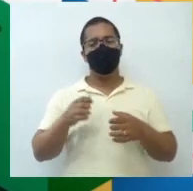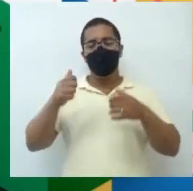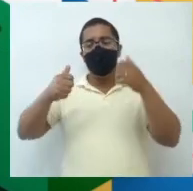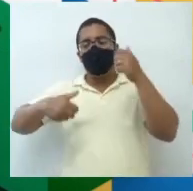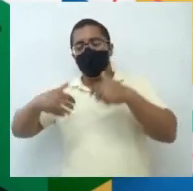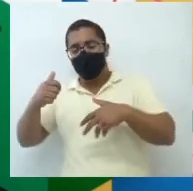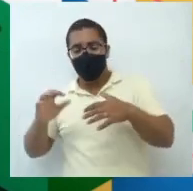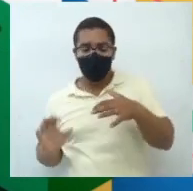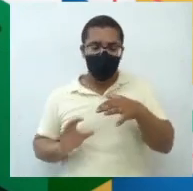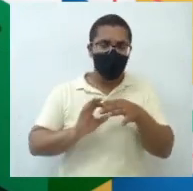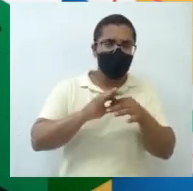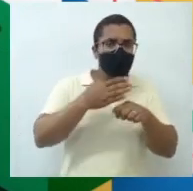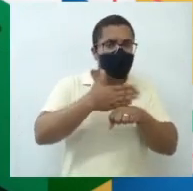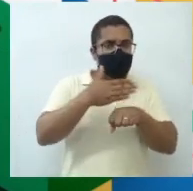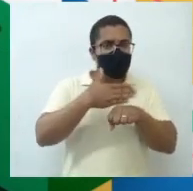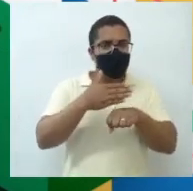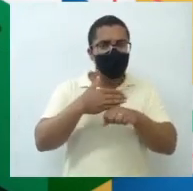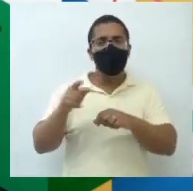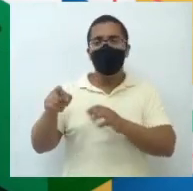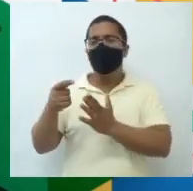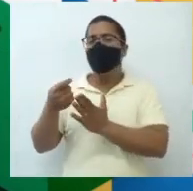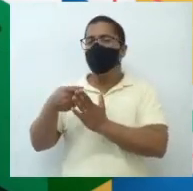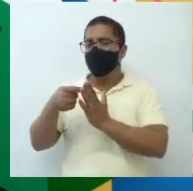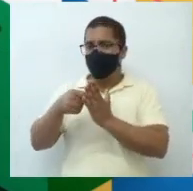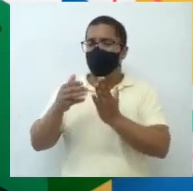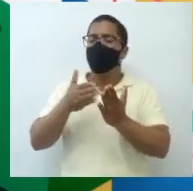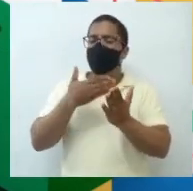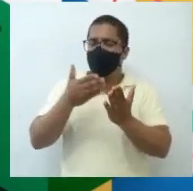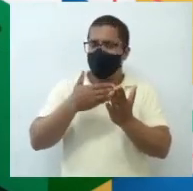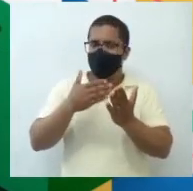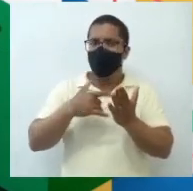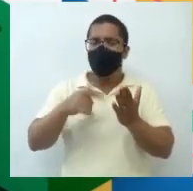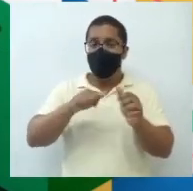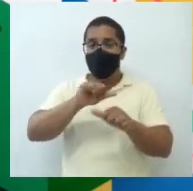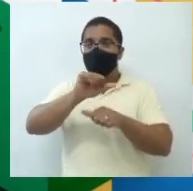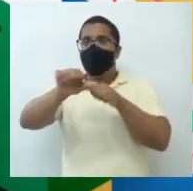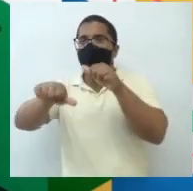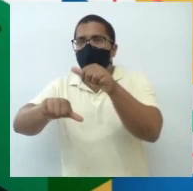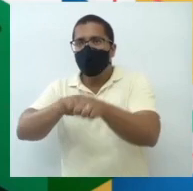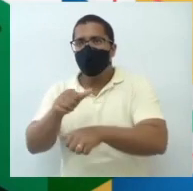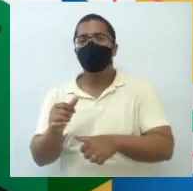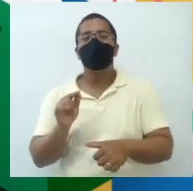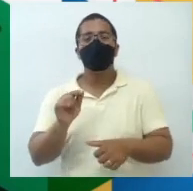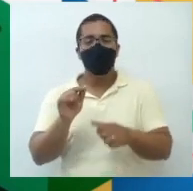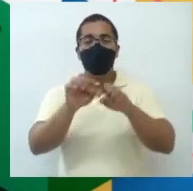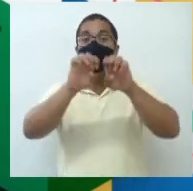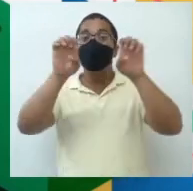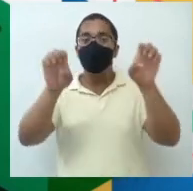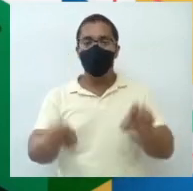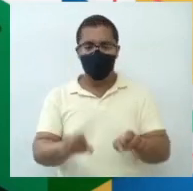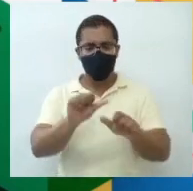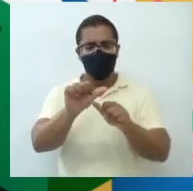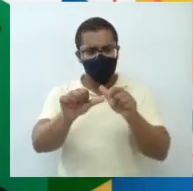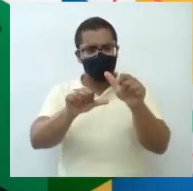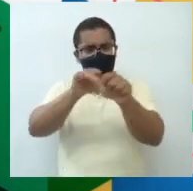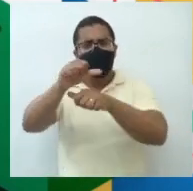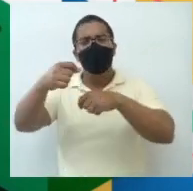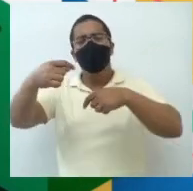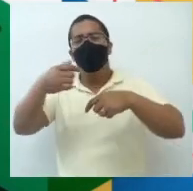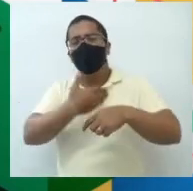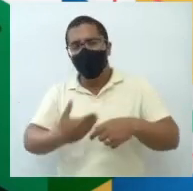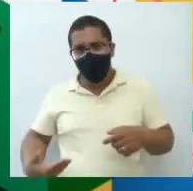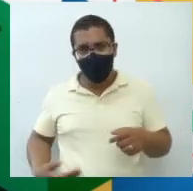livro escrito e foi a mudança estrutural uma das suas obras mais importantes foi a mudança estrutural da esfera pública